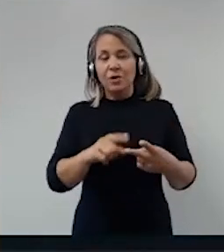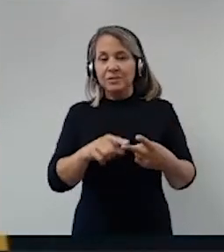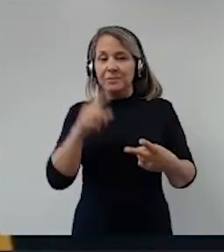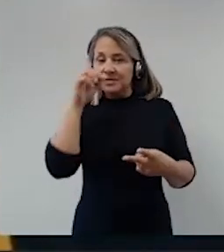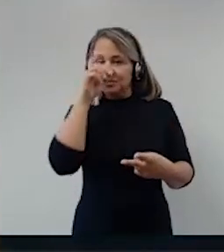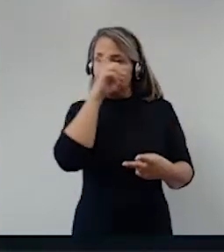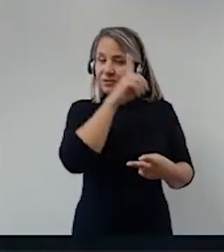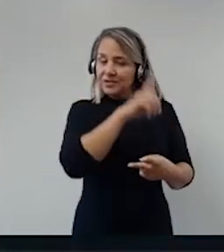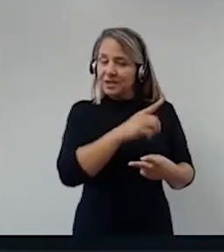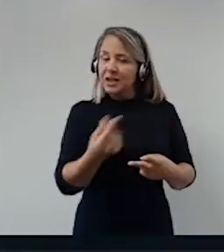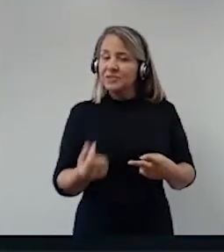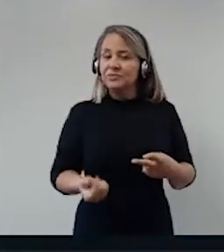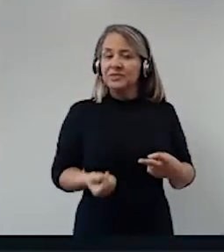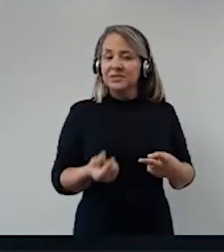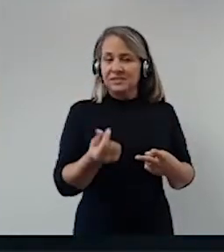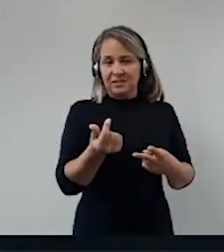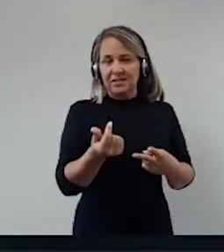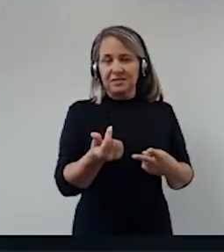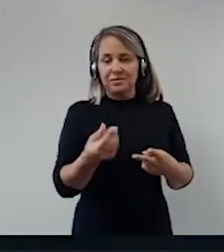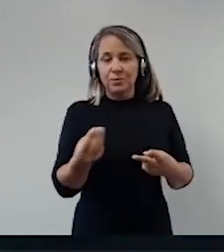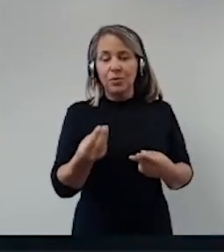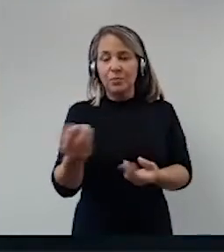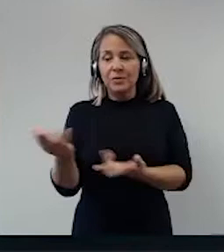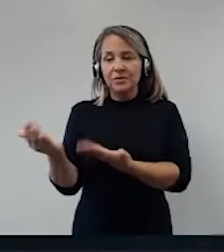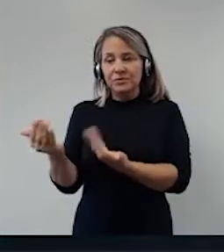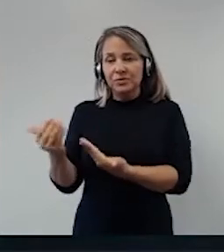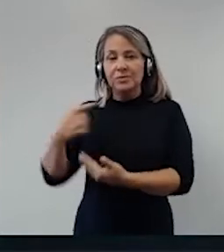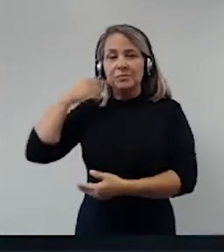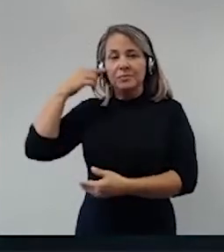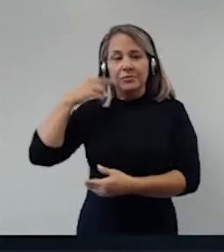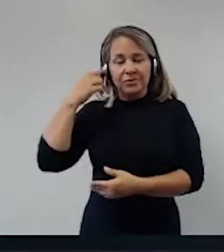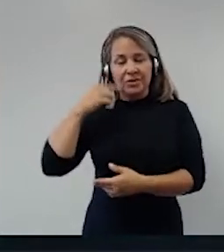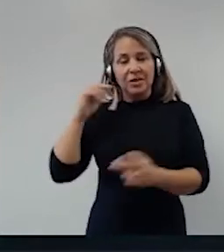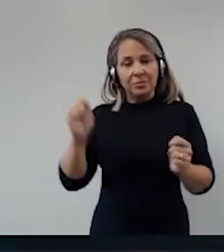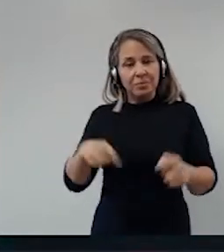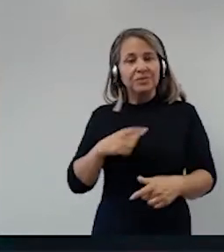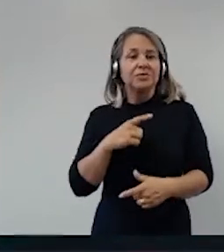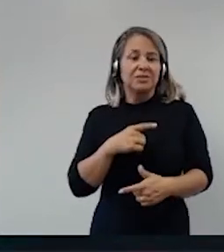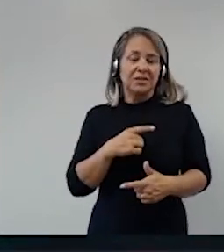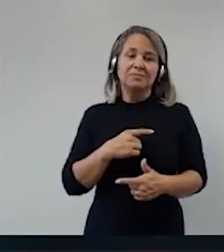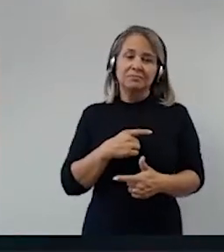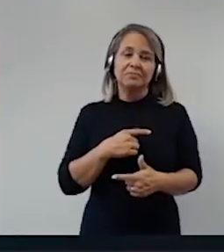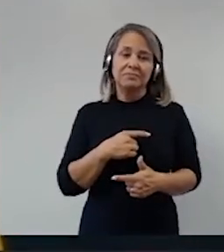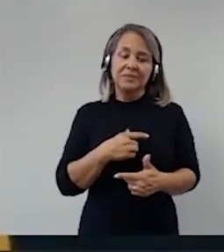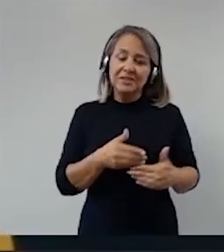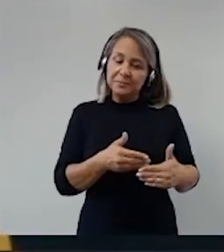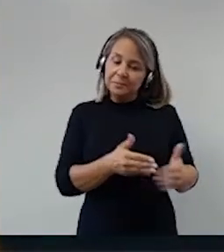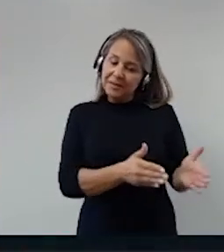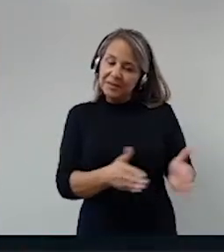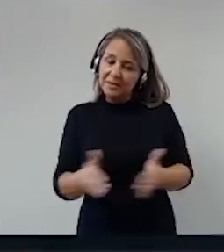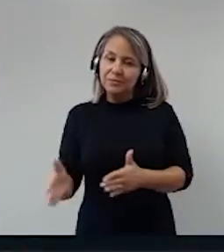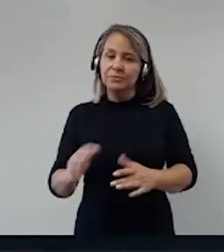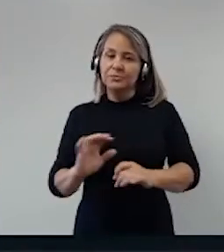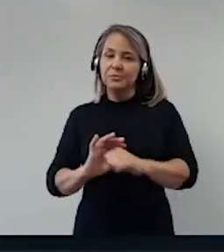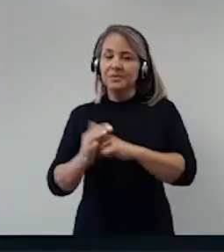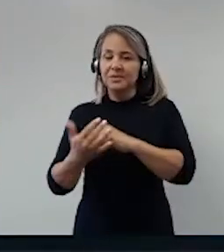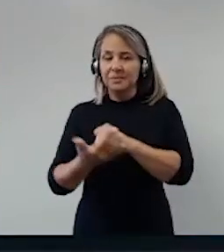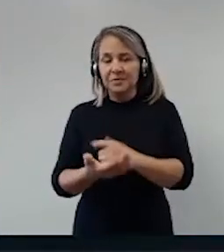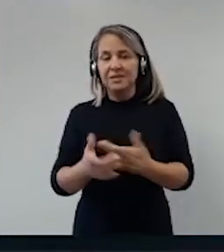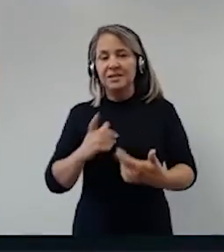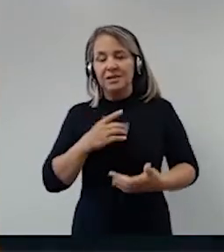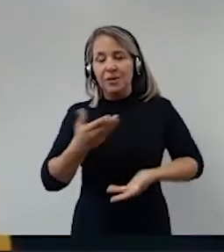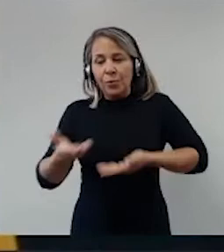dificuldades financeiras do que o jovem advogado com certeza pode atravessar nesse período pandêmico, onde